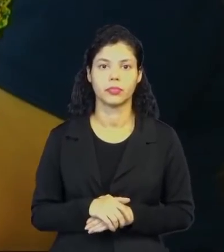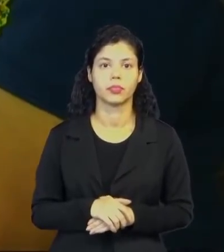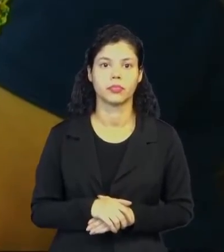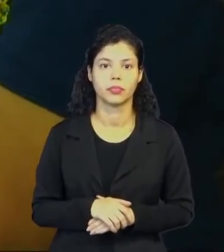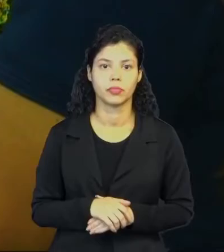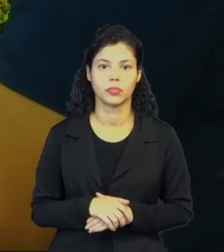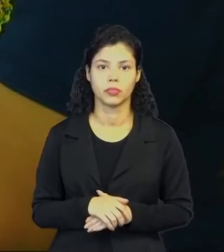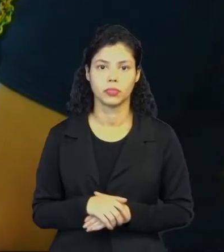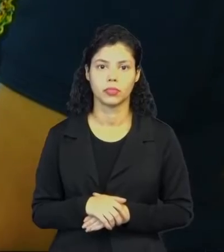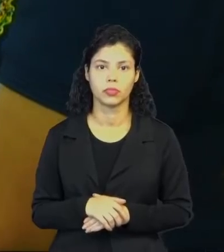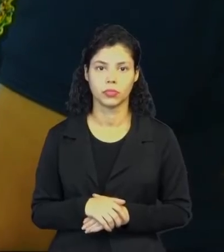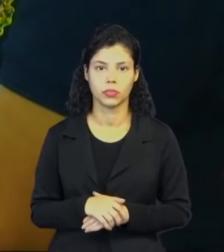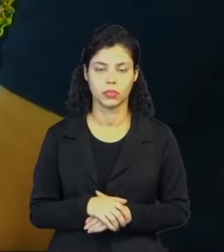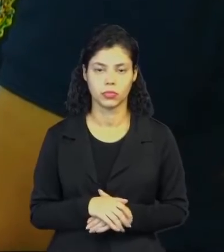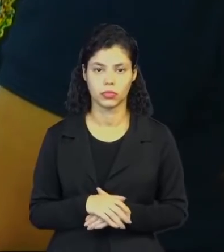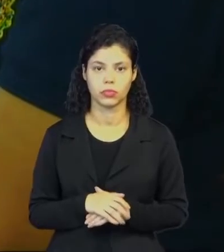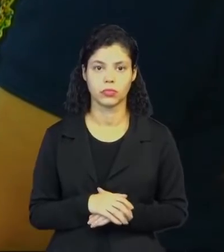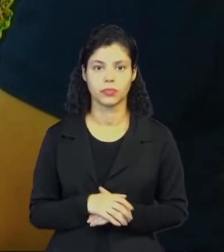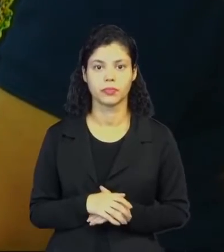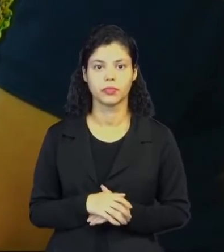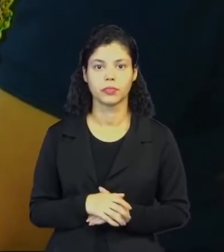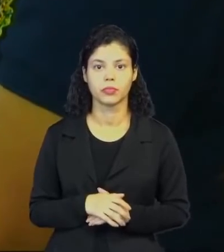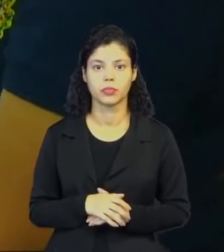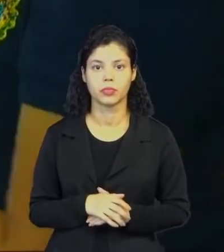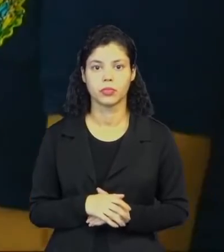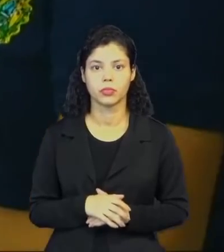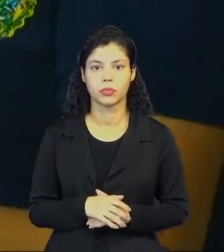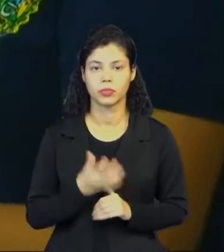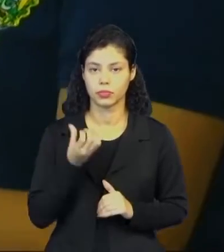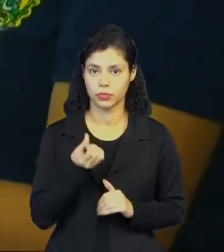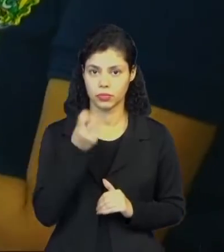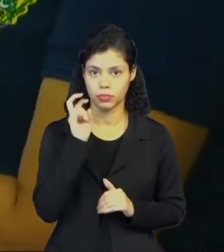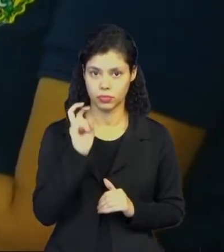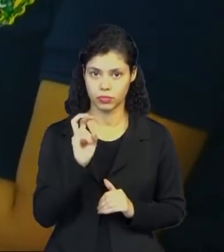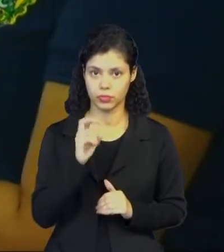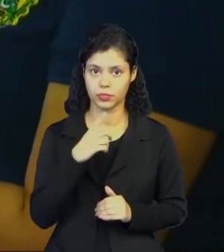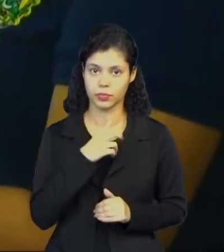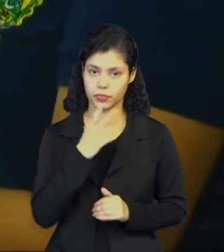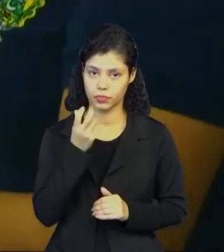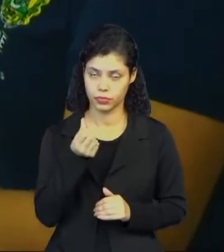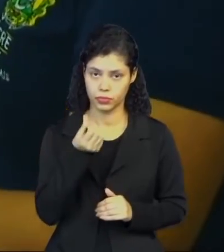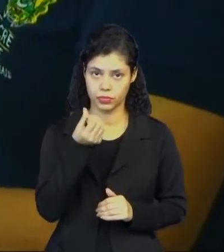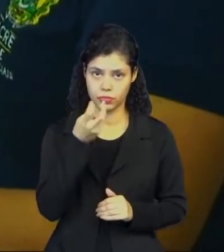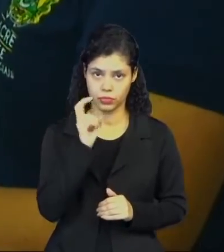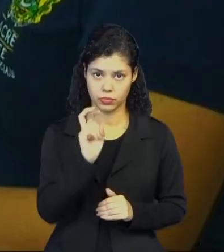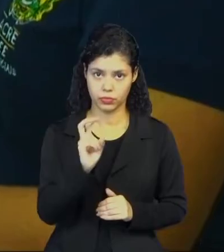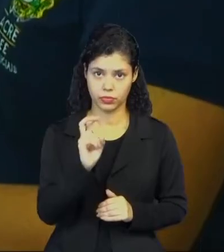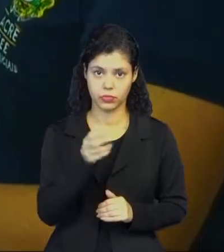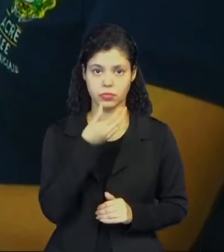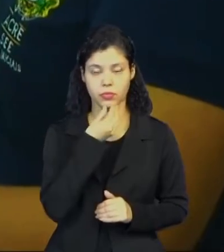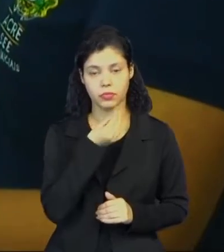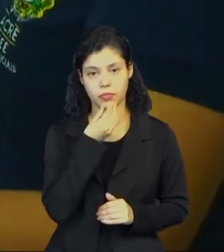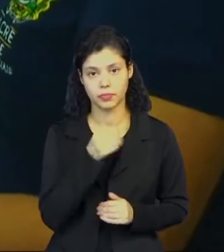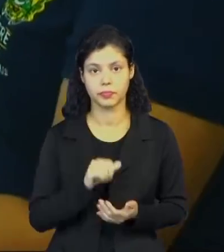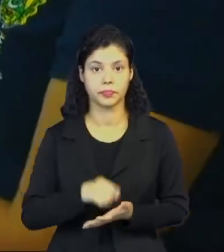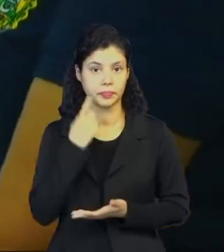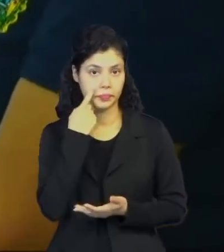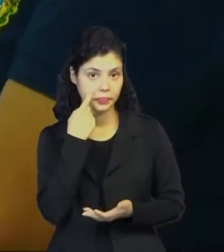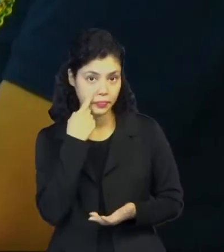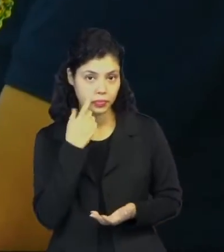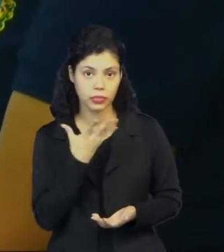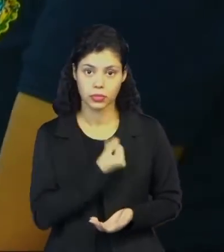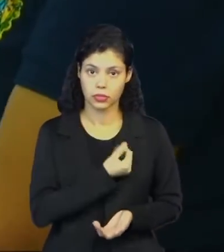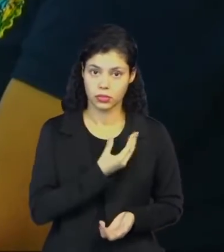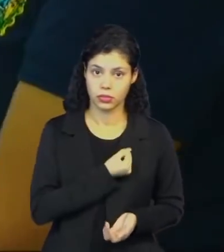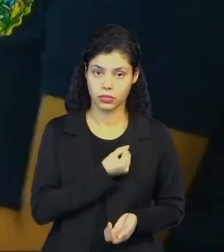5, 4 mais 2, 6. Eu tenho 65 meninos. Olha só o